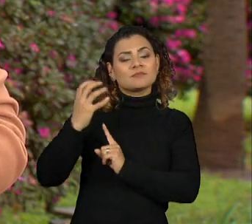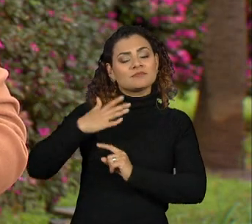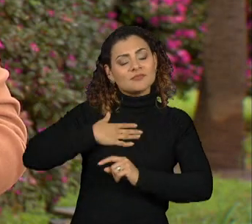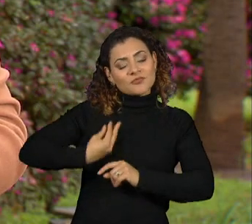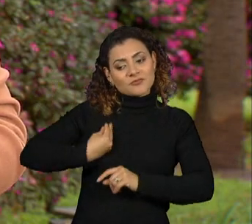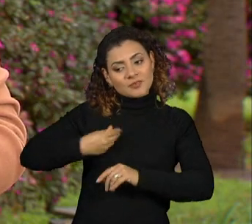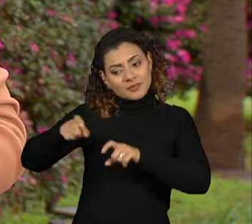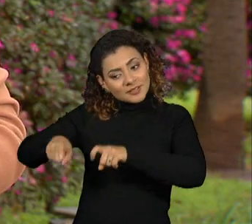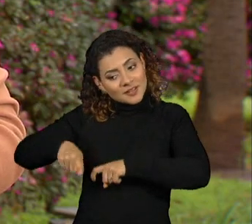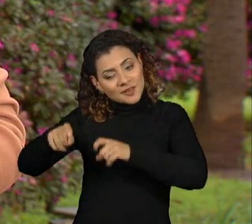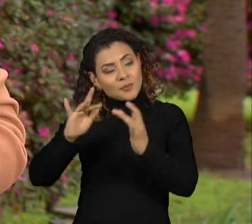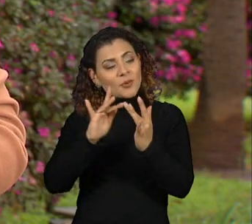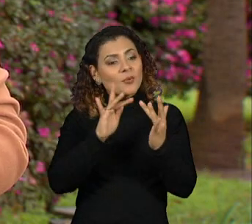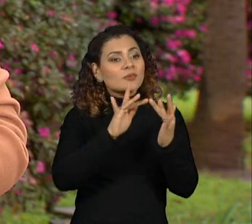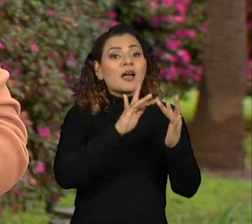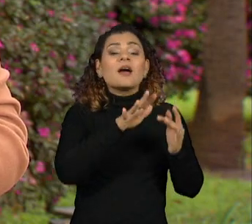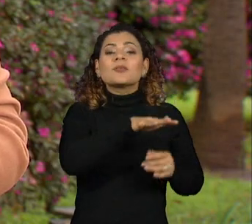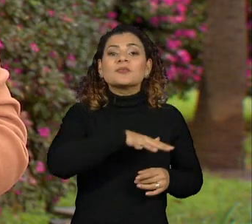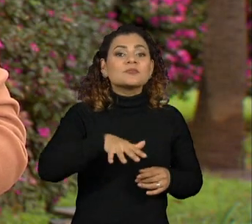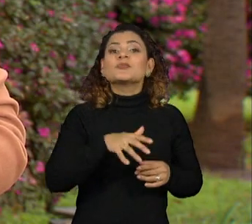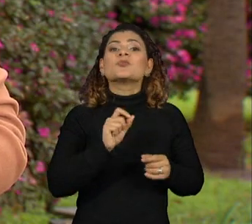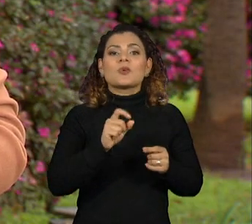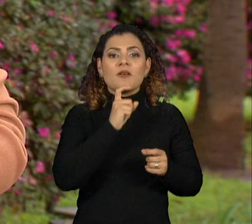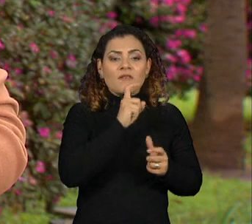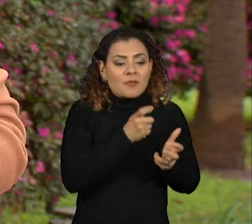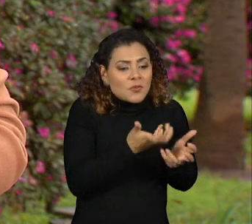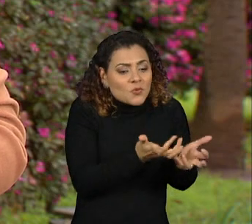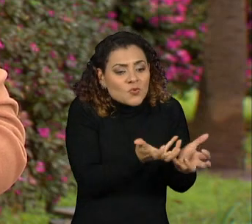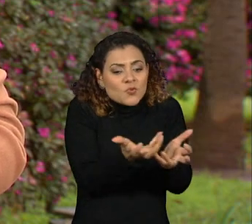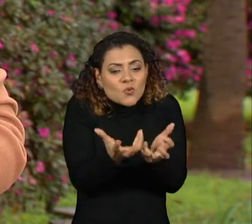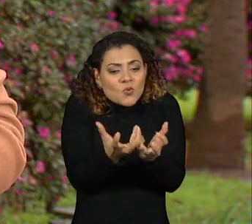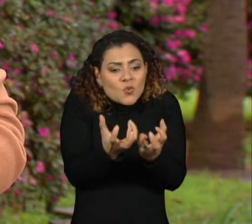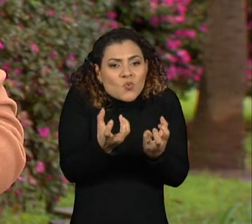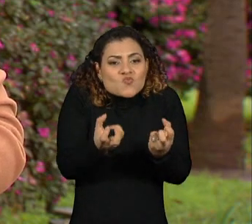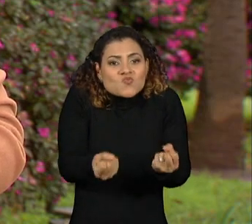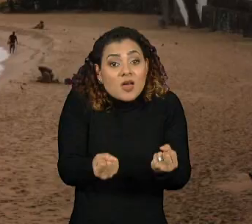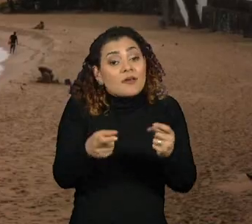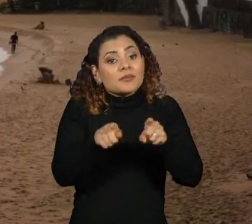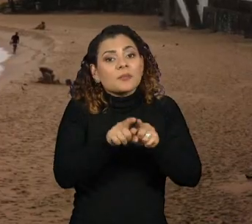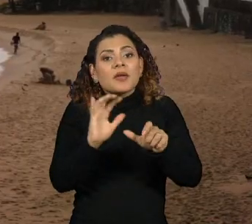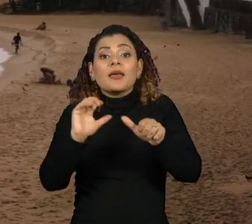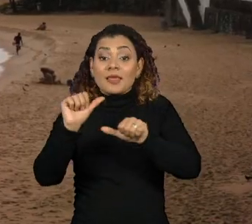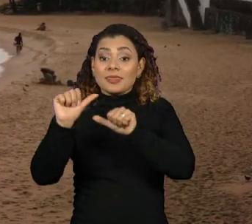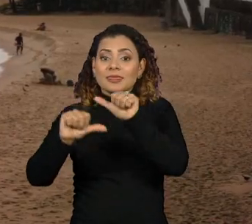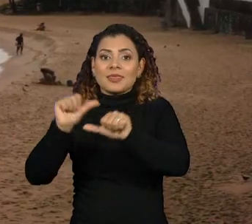campo, no contato com a caatinga e nas transformações da natureza.